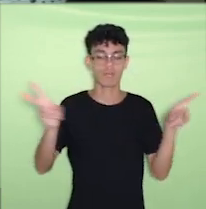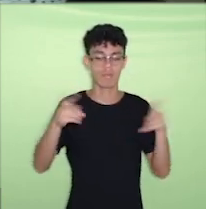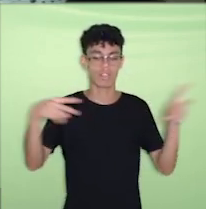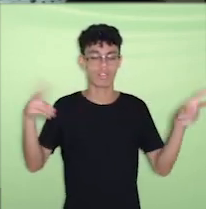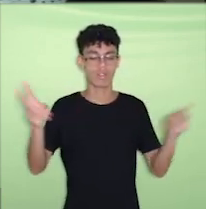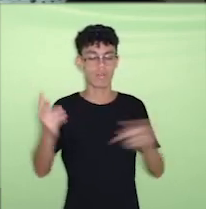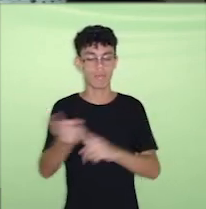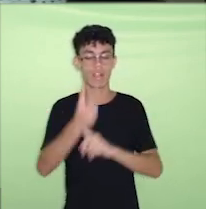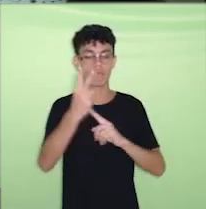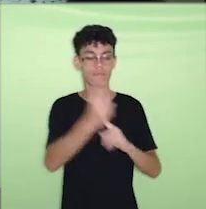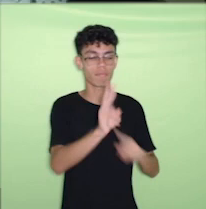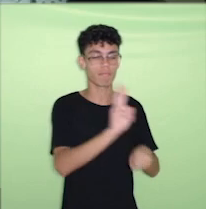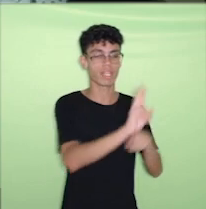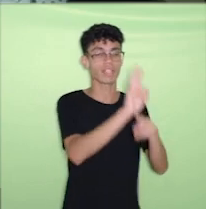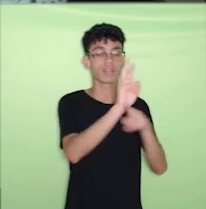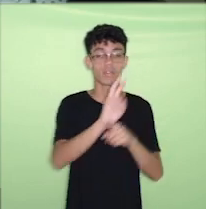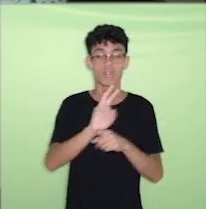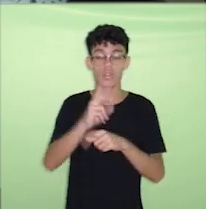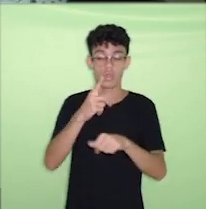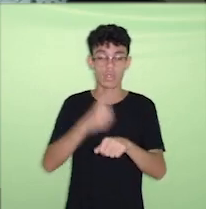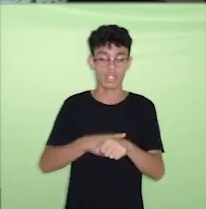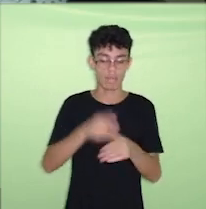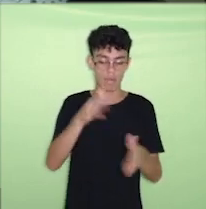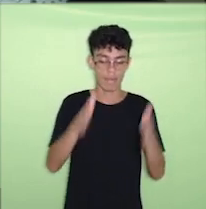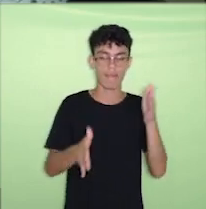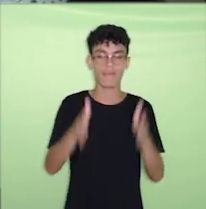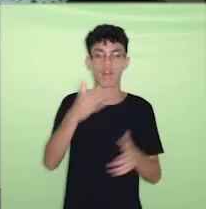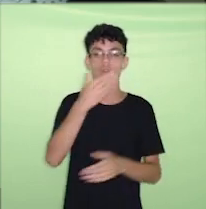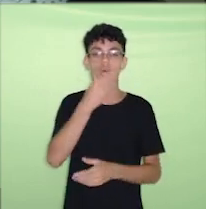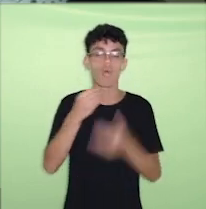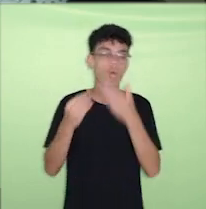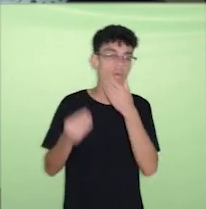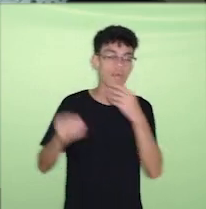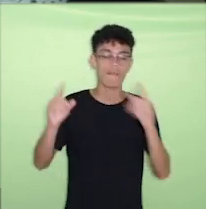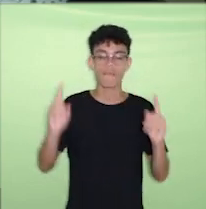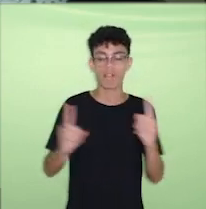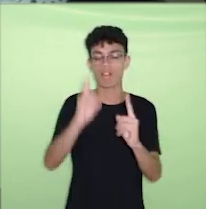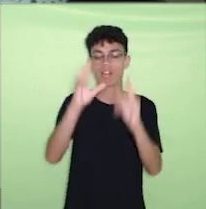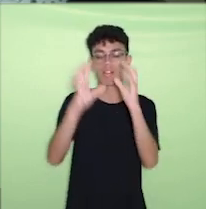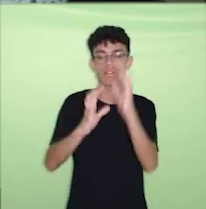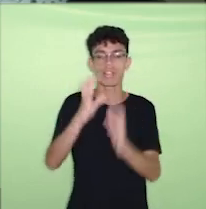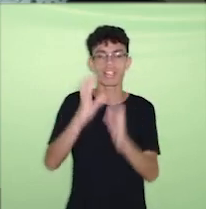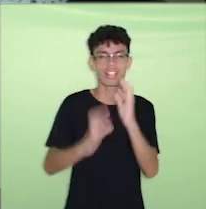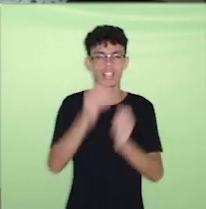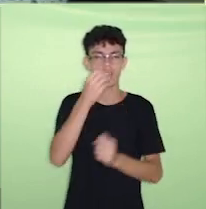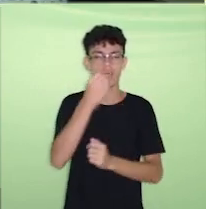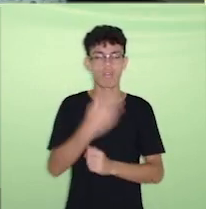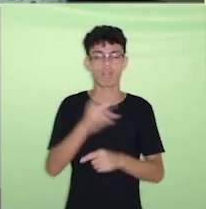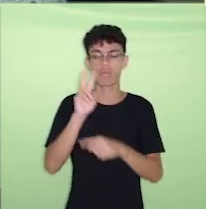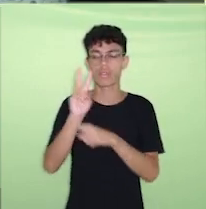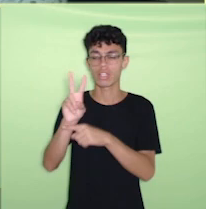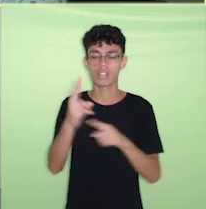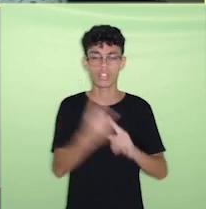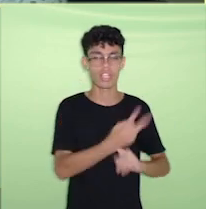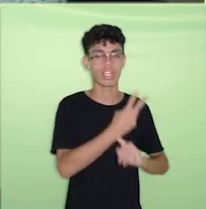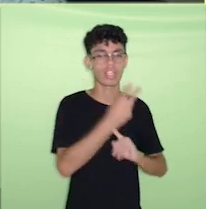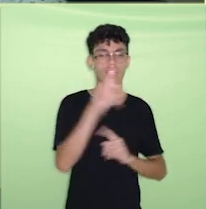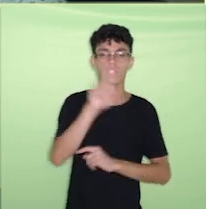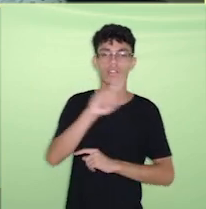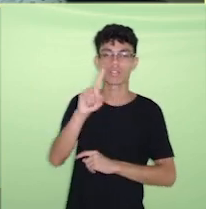enquanto os homens no tempo se devoram. Será lícito guardarmos-nos assim? Não, não seria